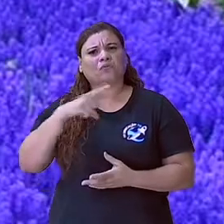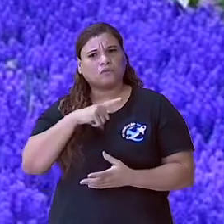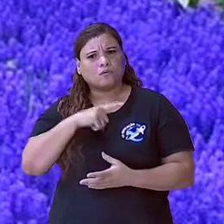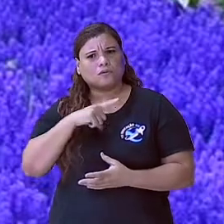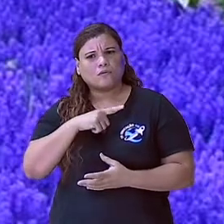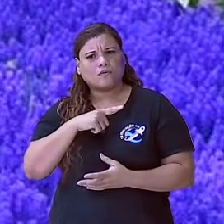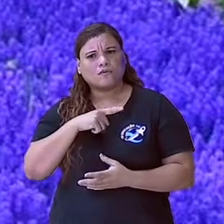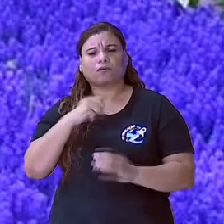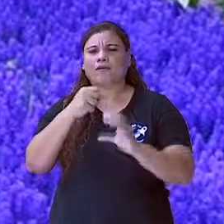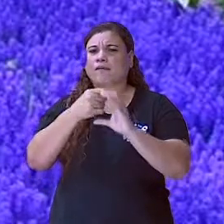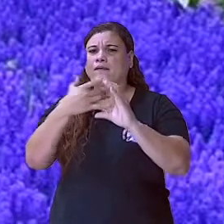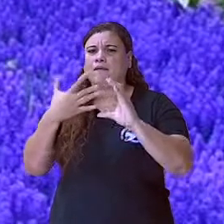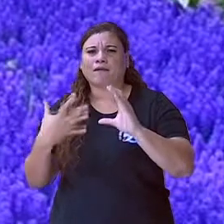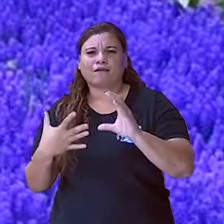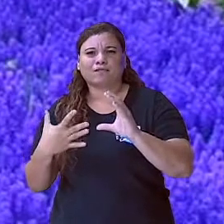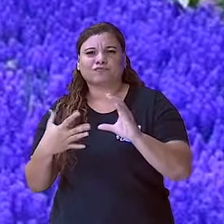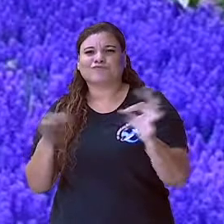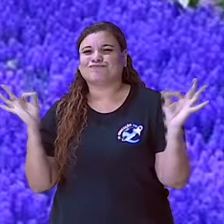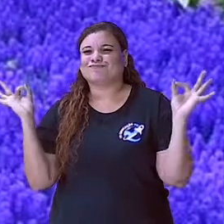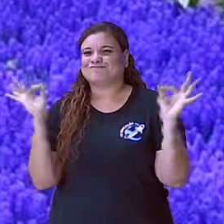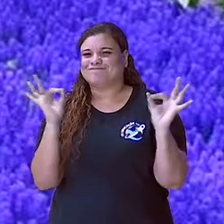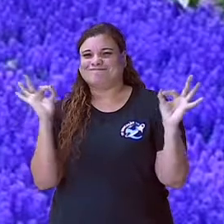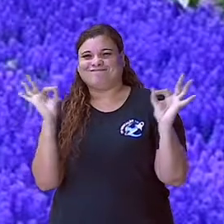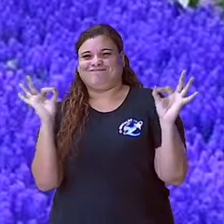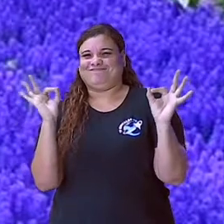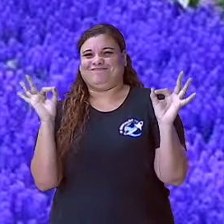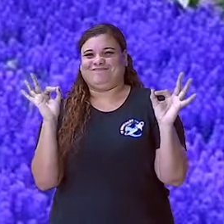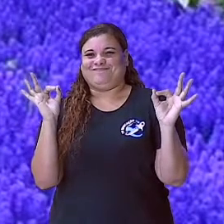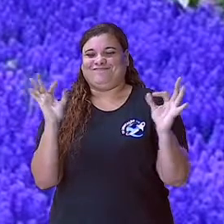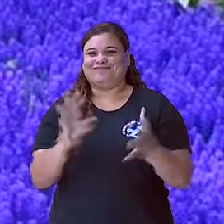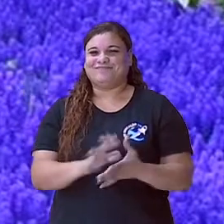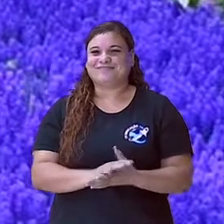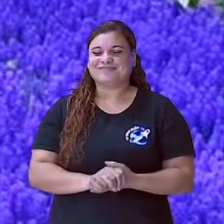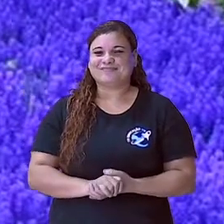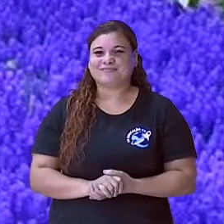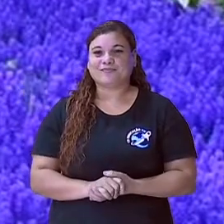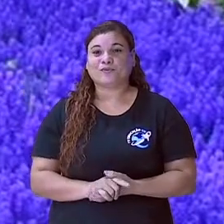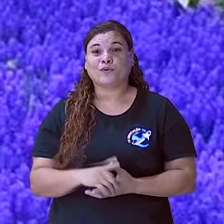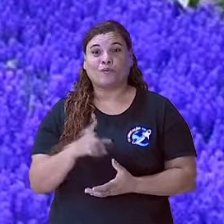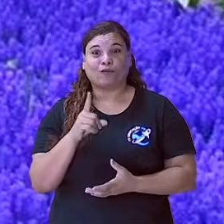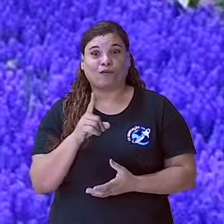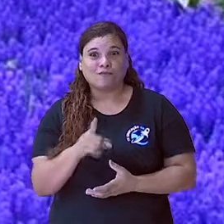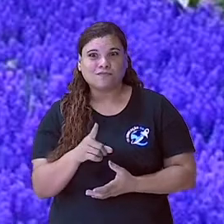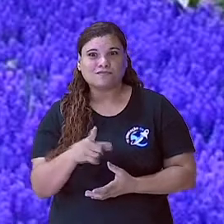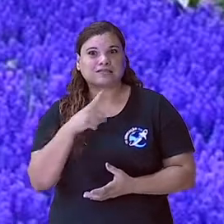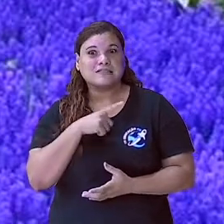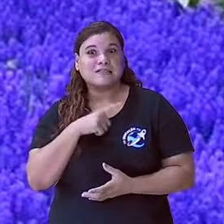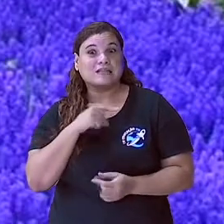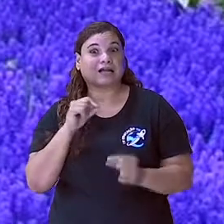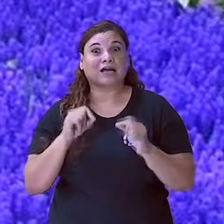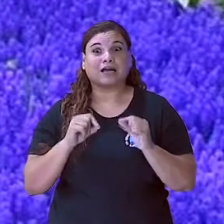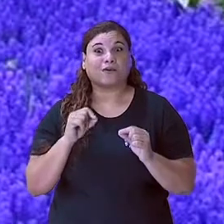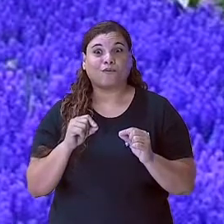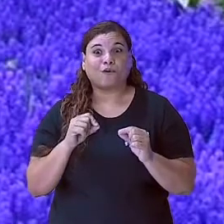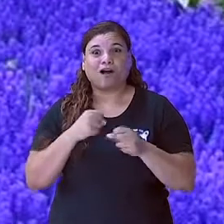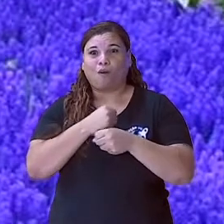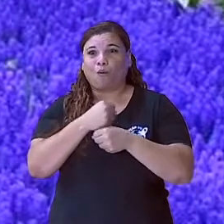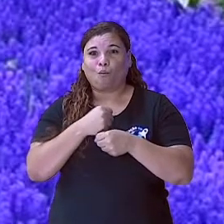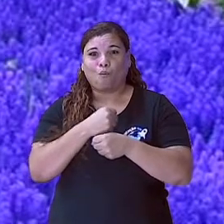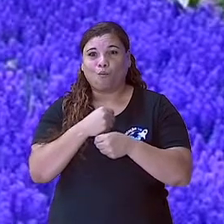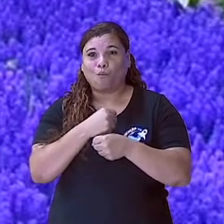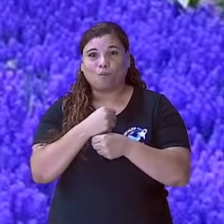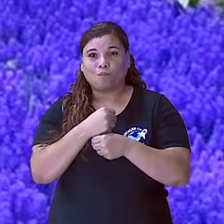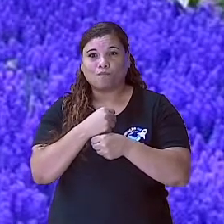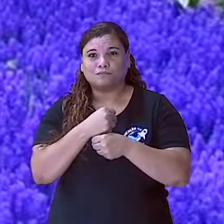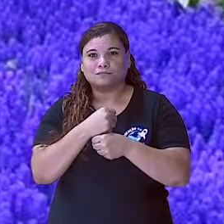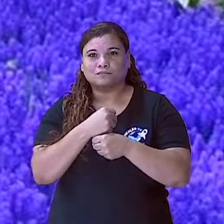característica maravilhosa. Você vai ter as 4 estações do ano. É